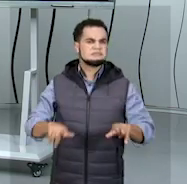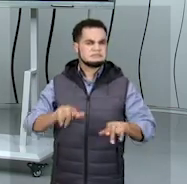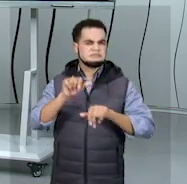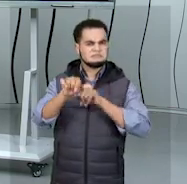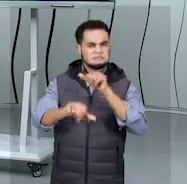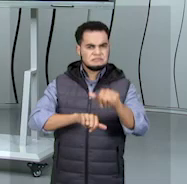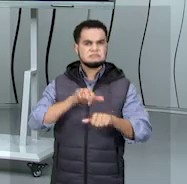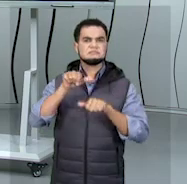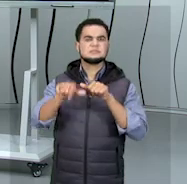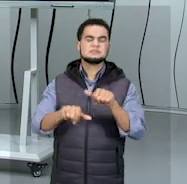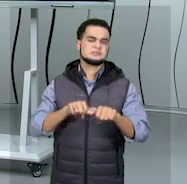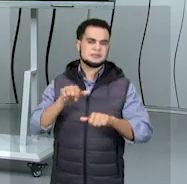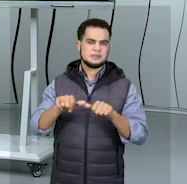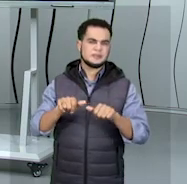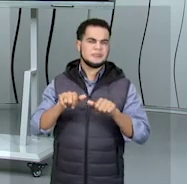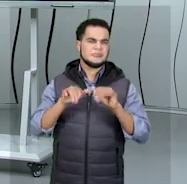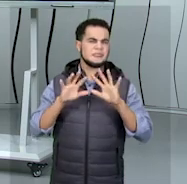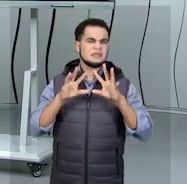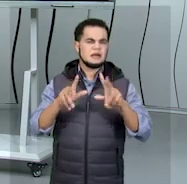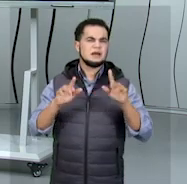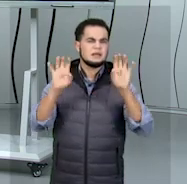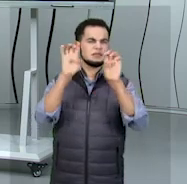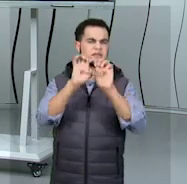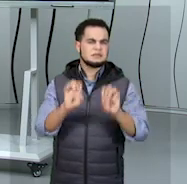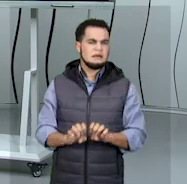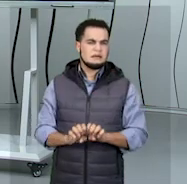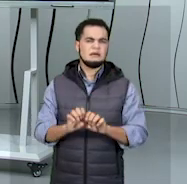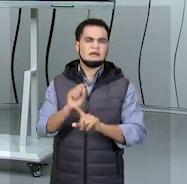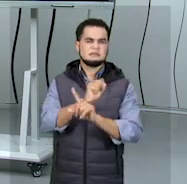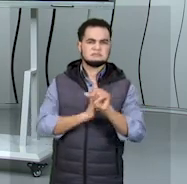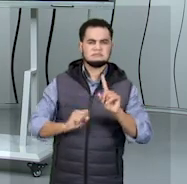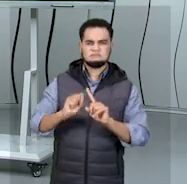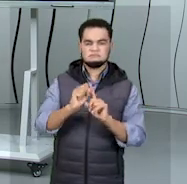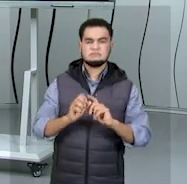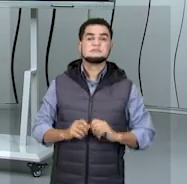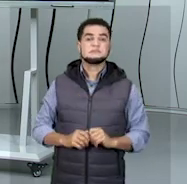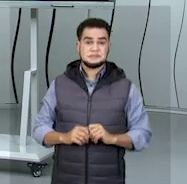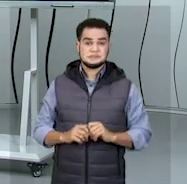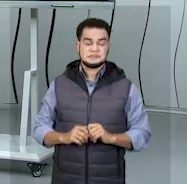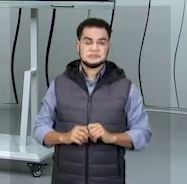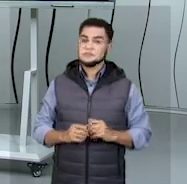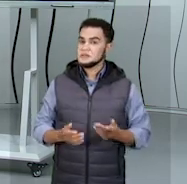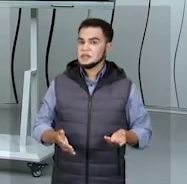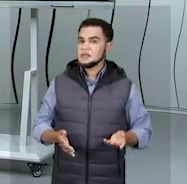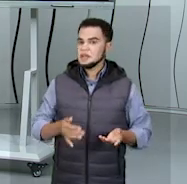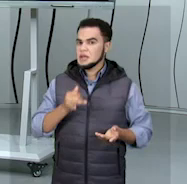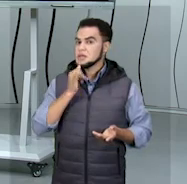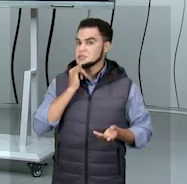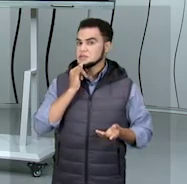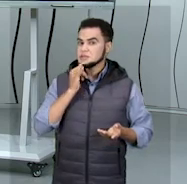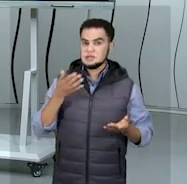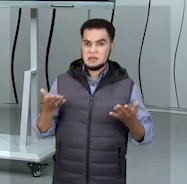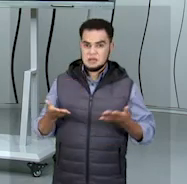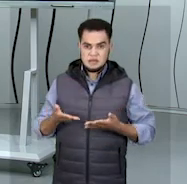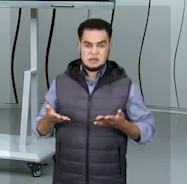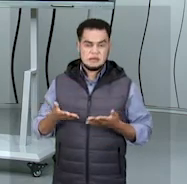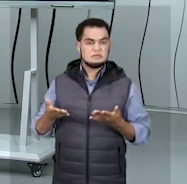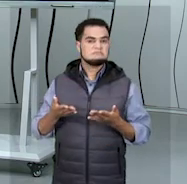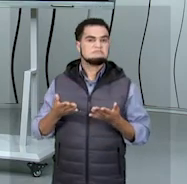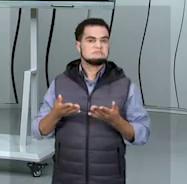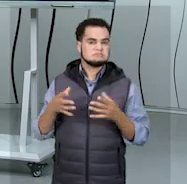mudança em toda a estrutura social. Primeiro que agora esses fazendeiros eles precisam